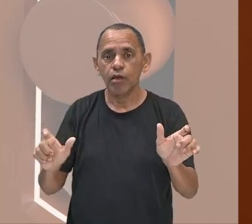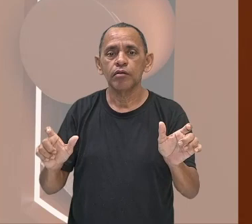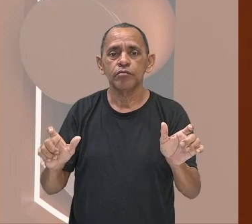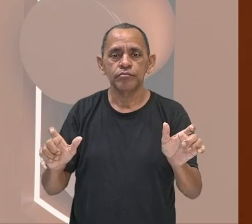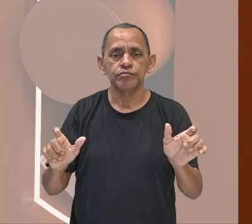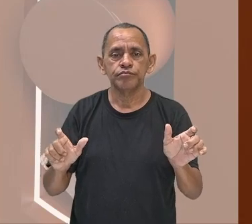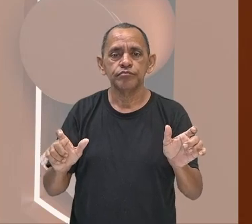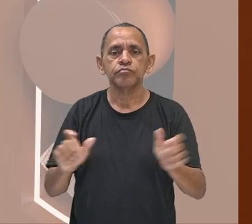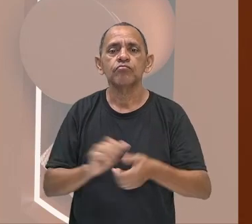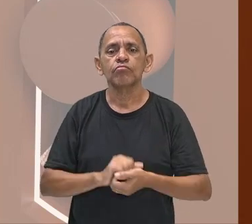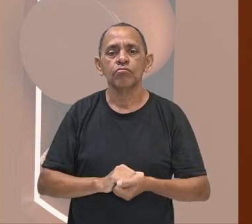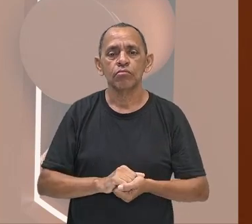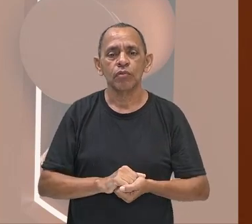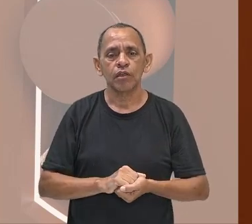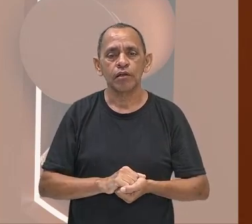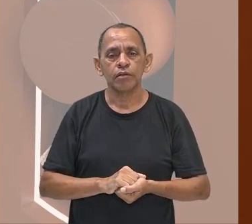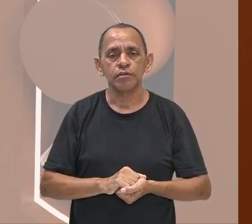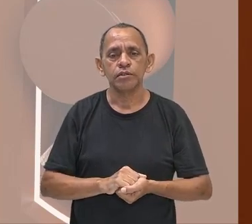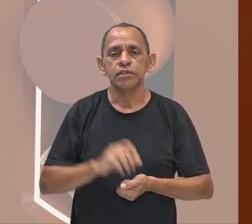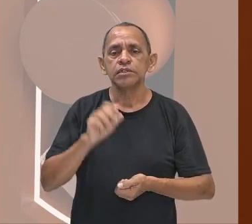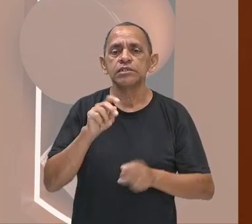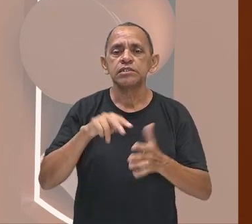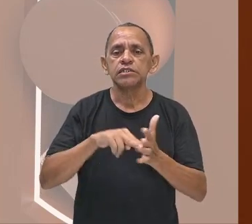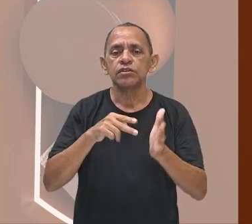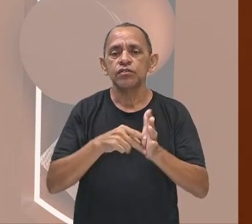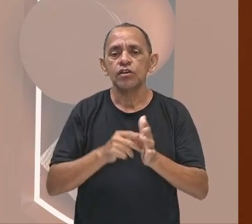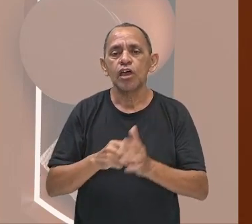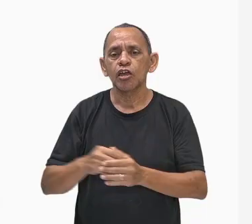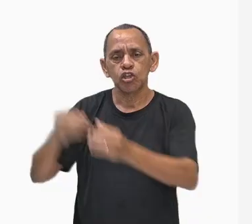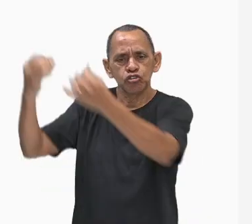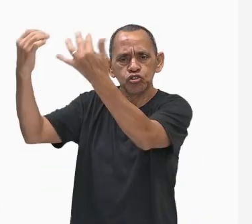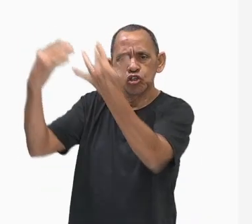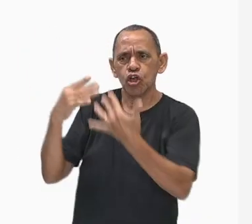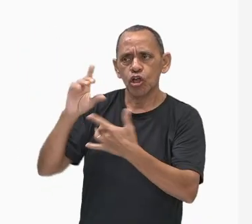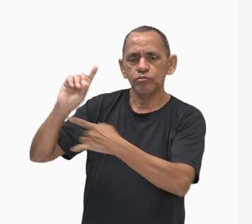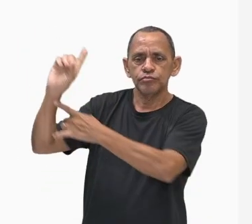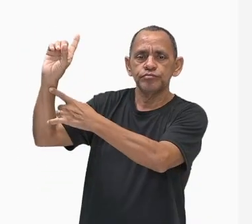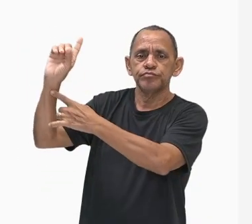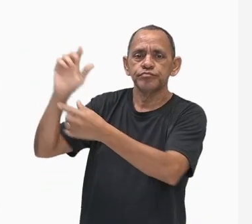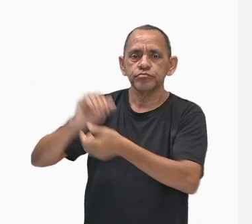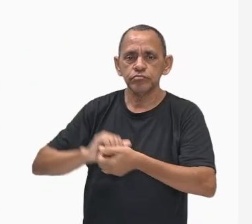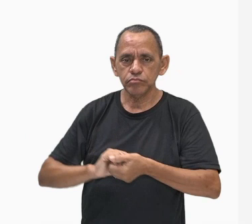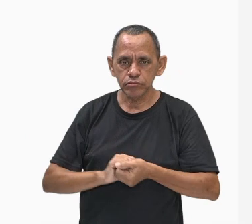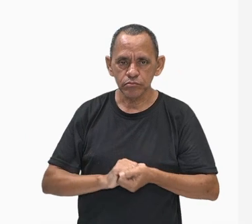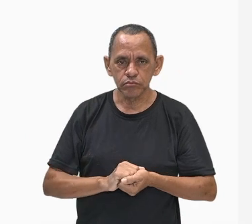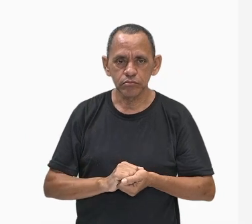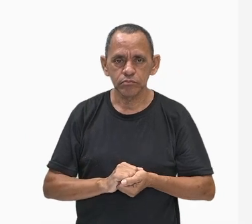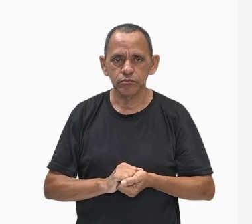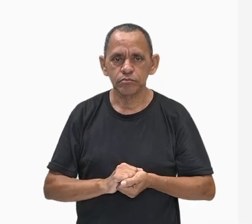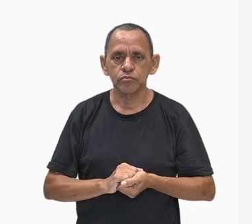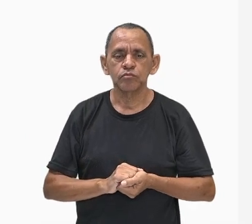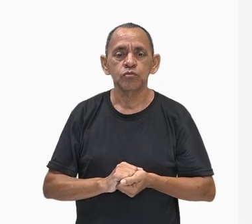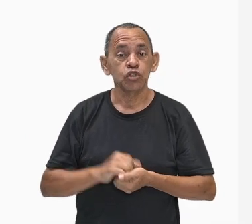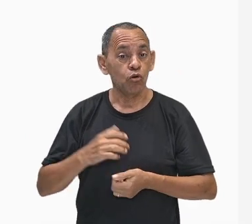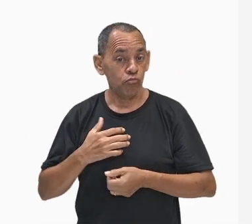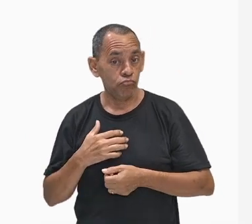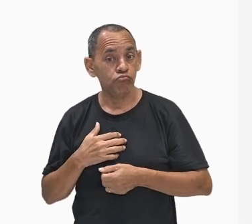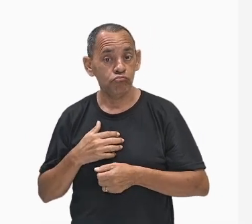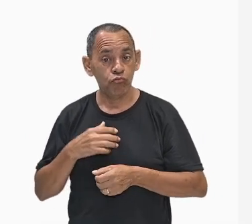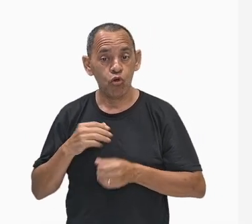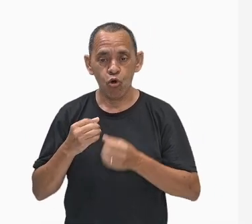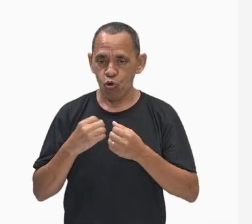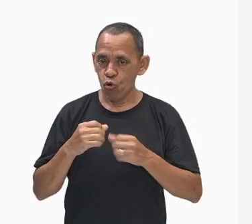sendo abençoado por Deus. Vamos adiante com o texto, vamos lá? O exército de Cromwell